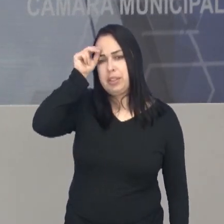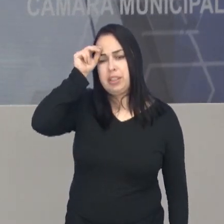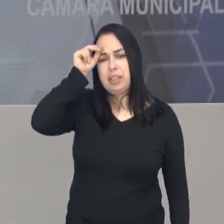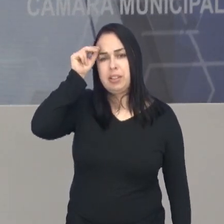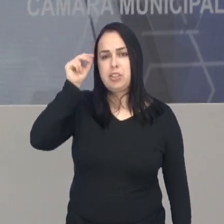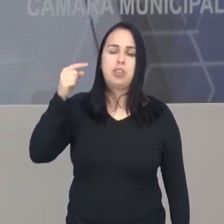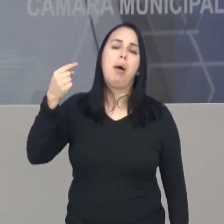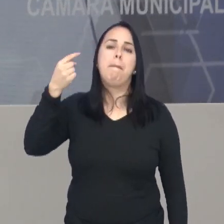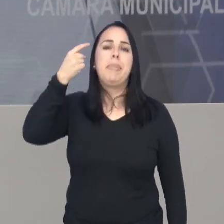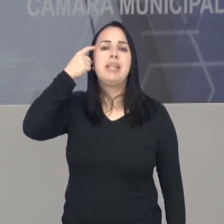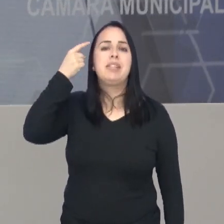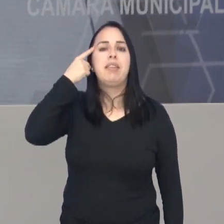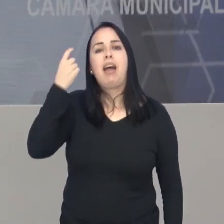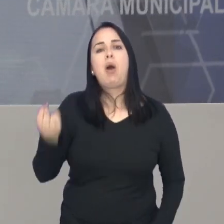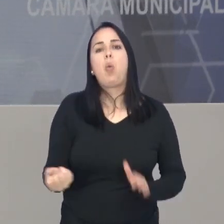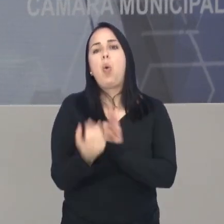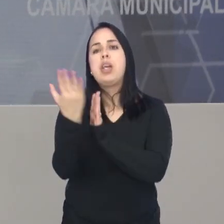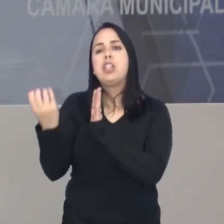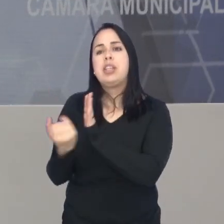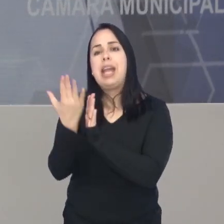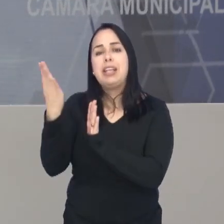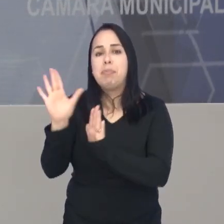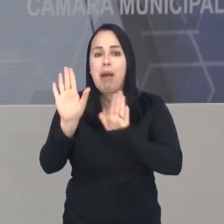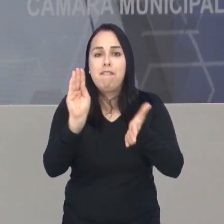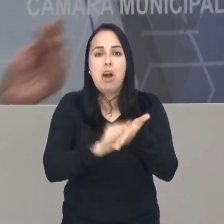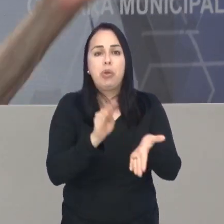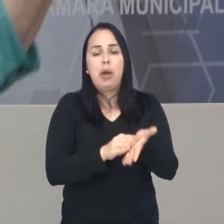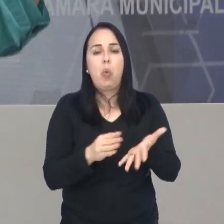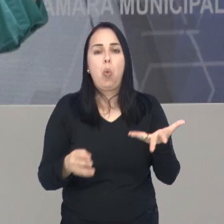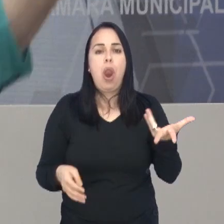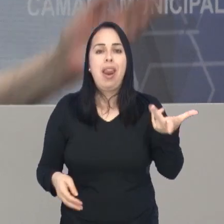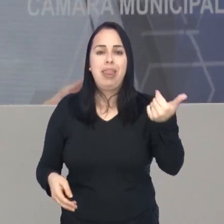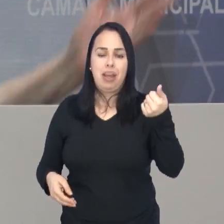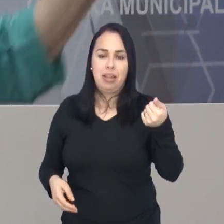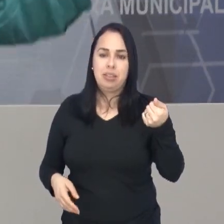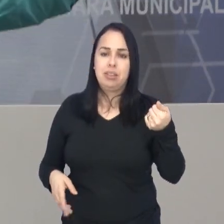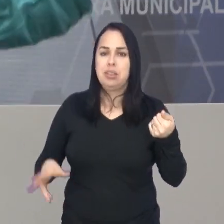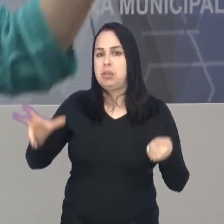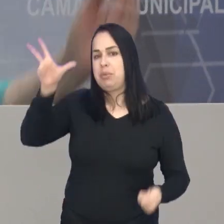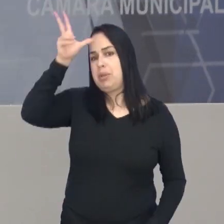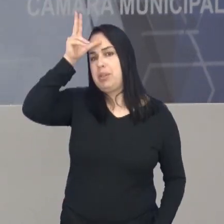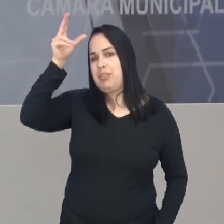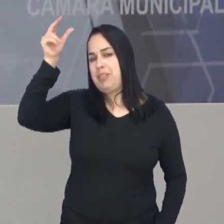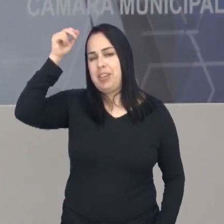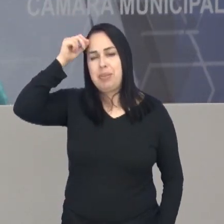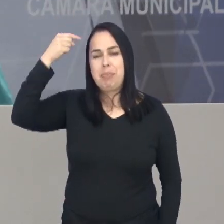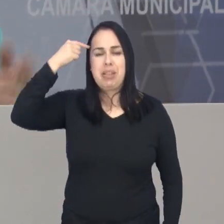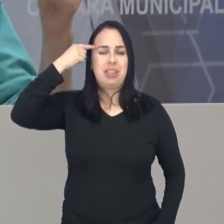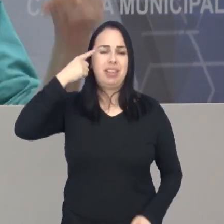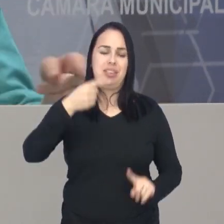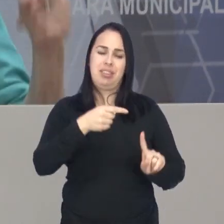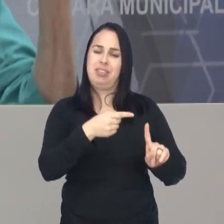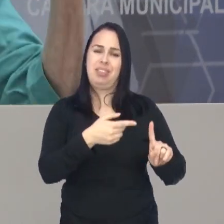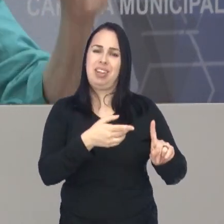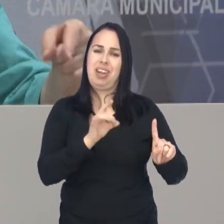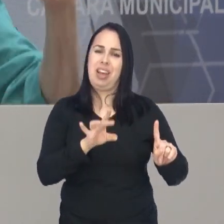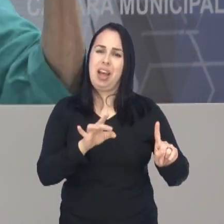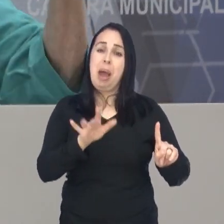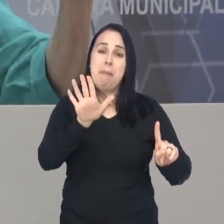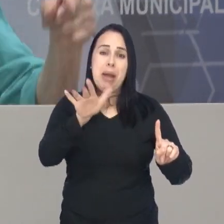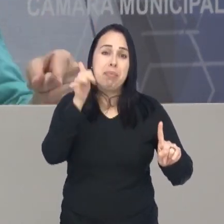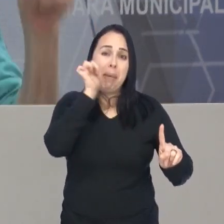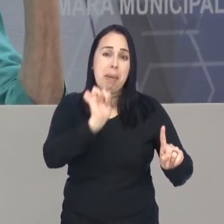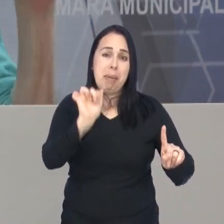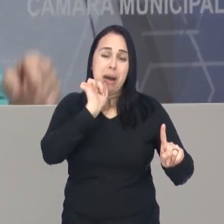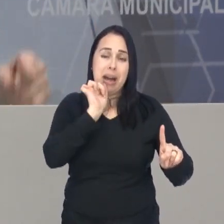primando pela quantidade, não pela qualidade. O prefeito, ela é só mais um número, mas para a mãe, para as pessoas